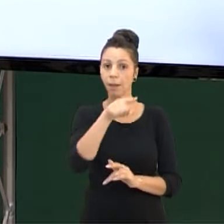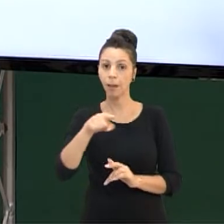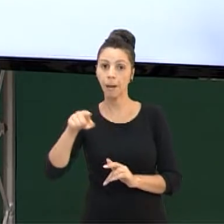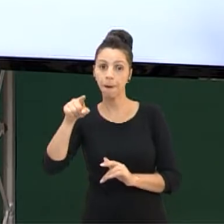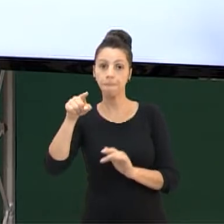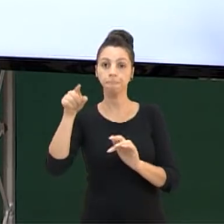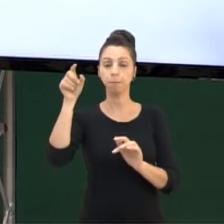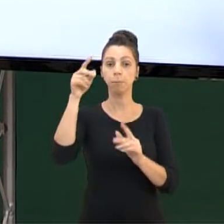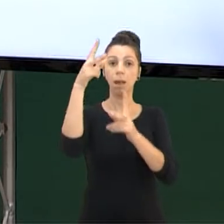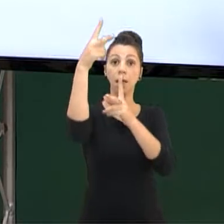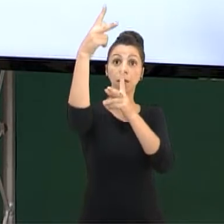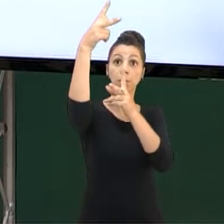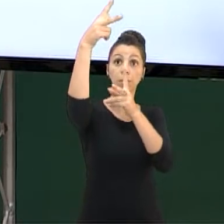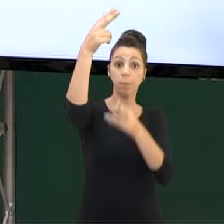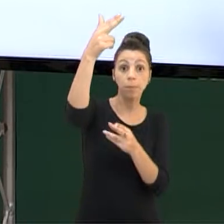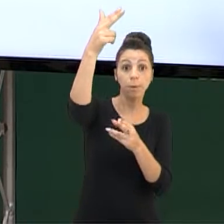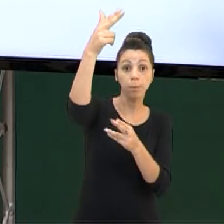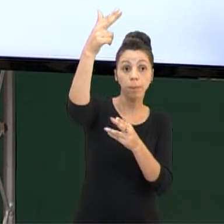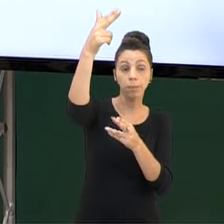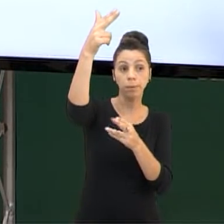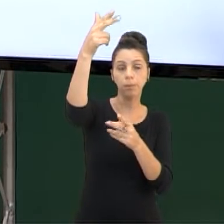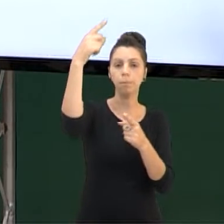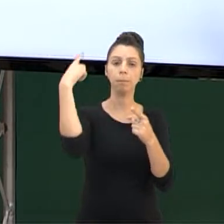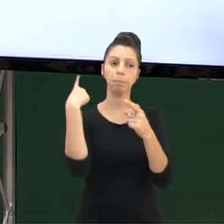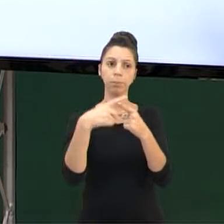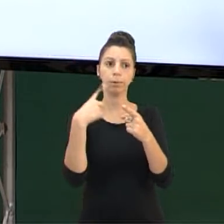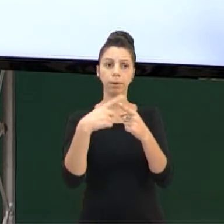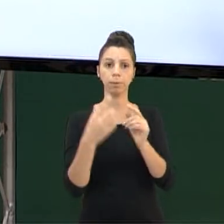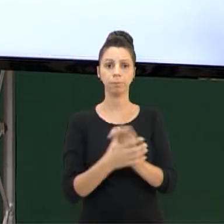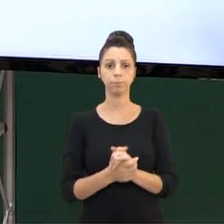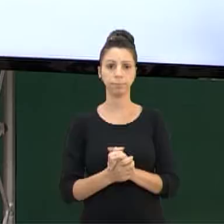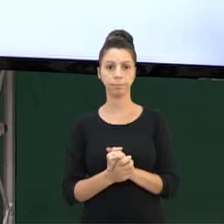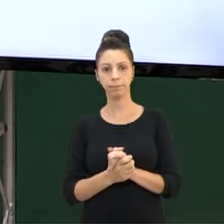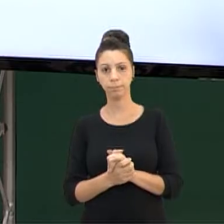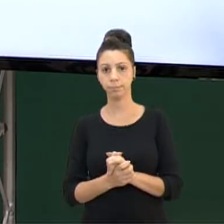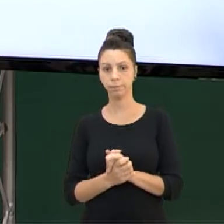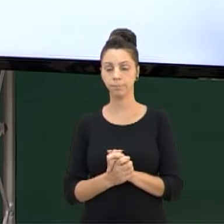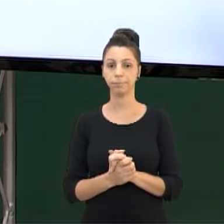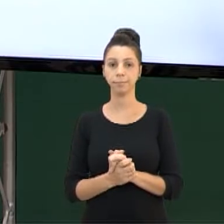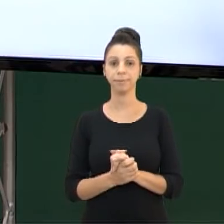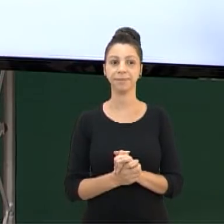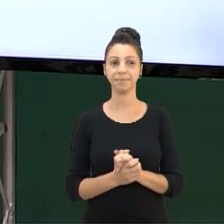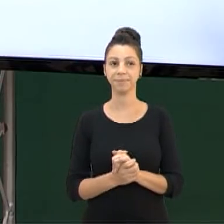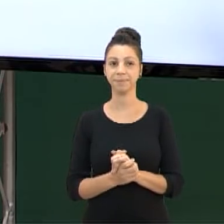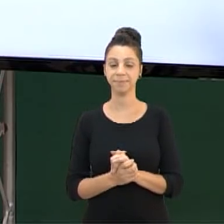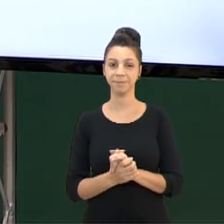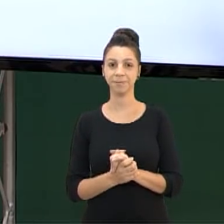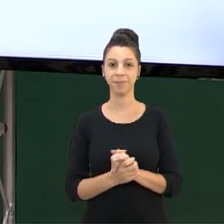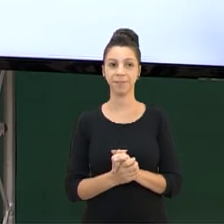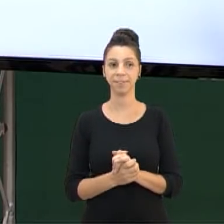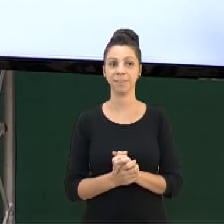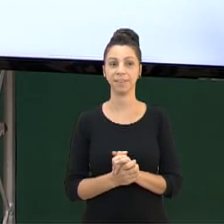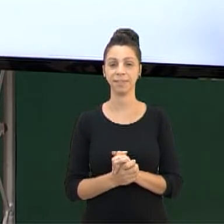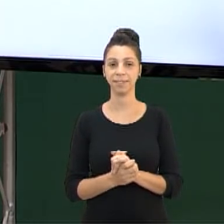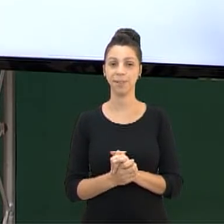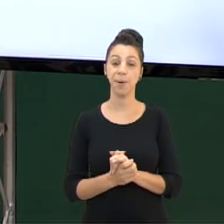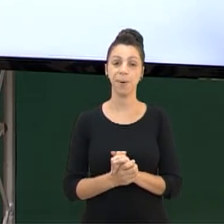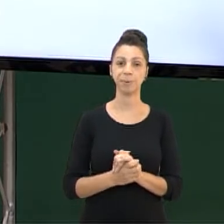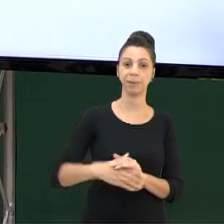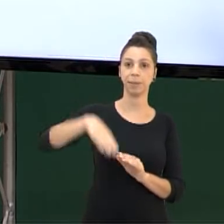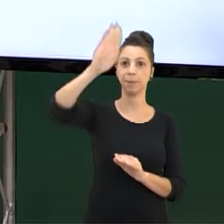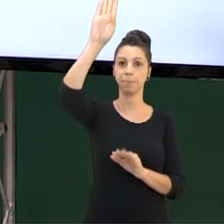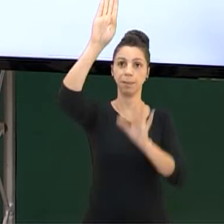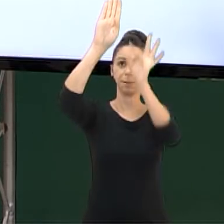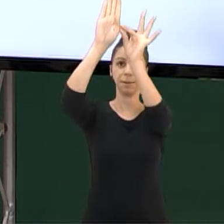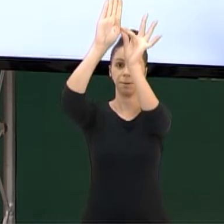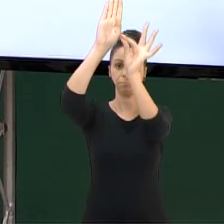iguais, esses segmentos. Por quê? Ó, se eu puxar aqui, ó, tracejar uma cordinha, por exemplo, de B até A,